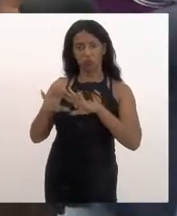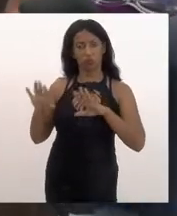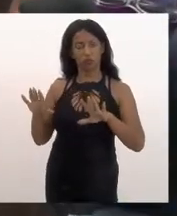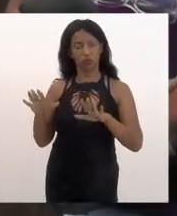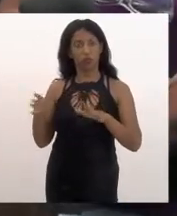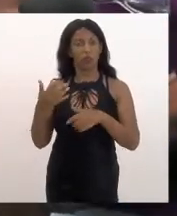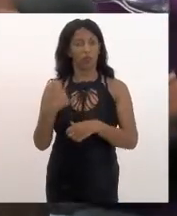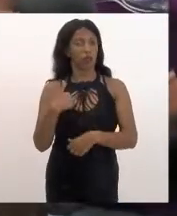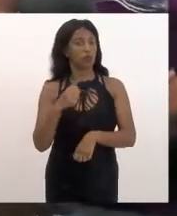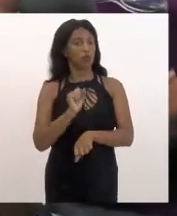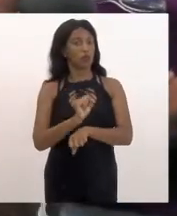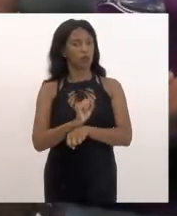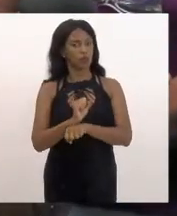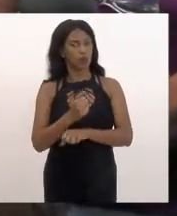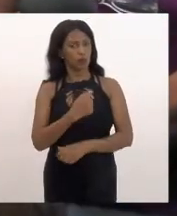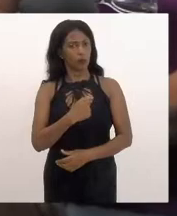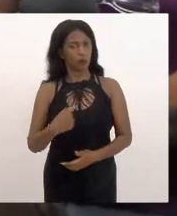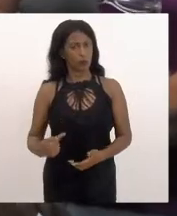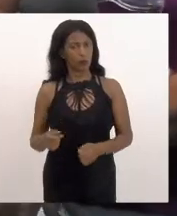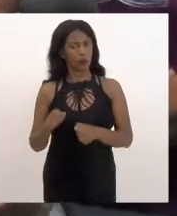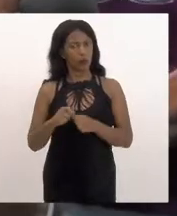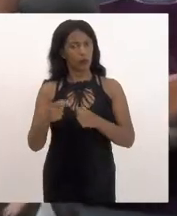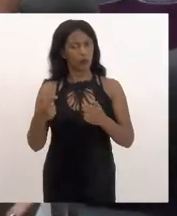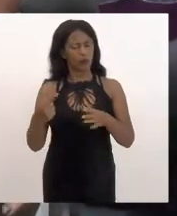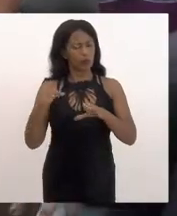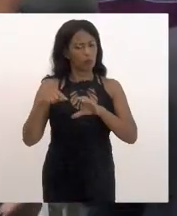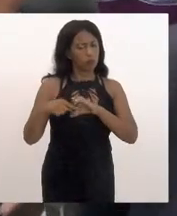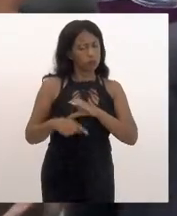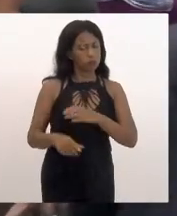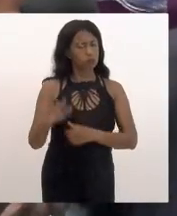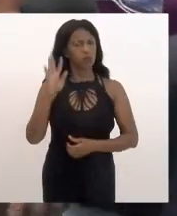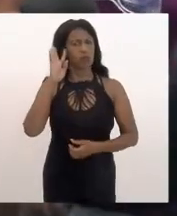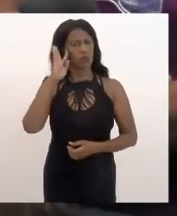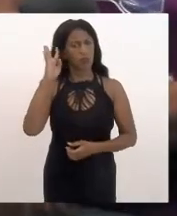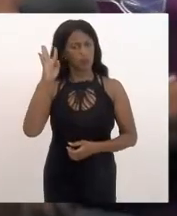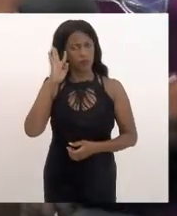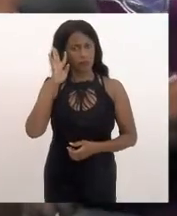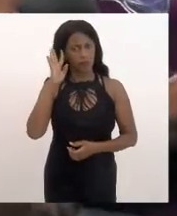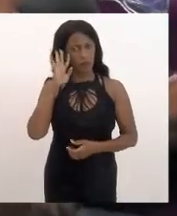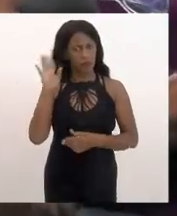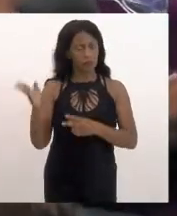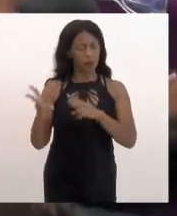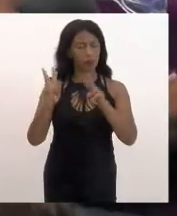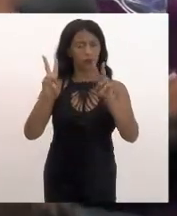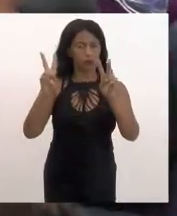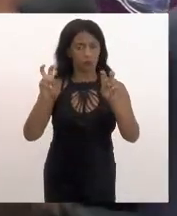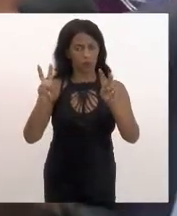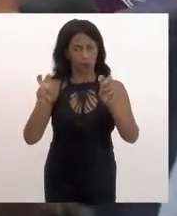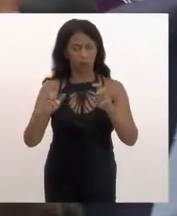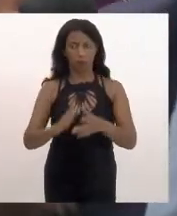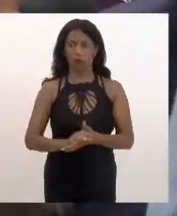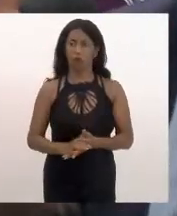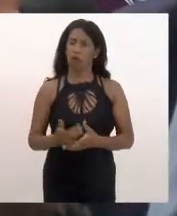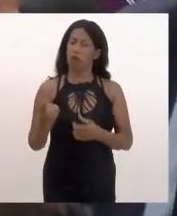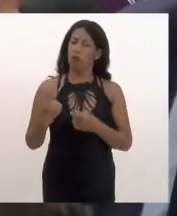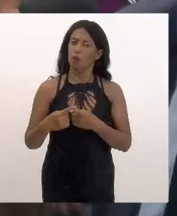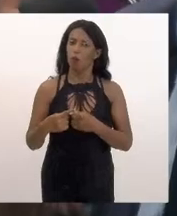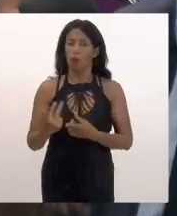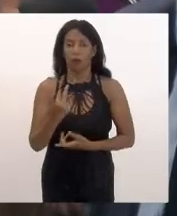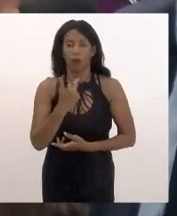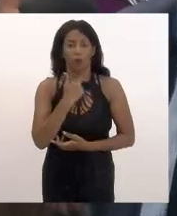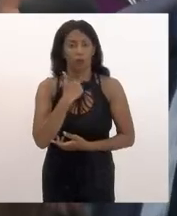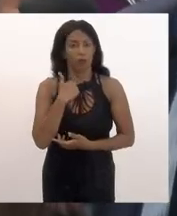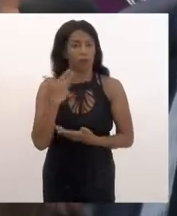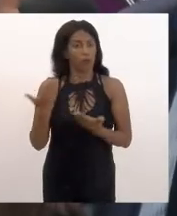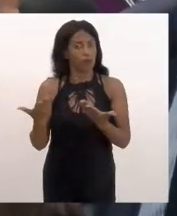e espero que o governo faça uma profunda reflexão sobre o tema, porque não é possível